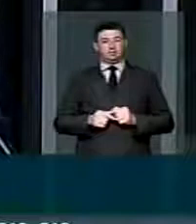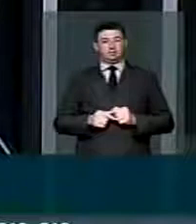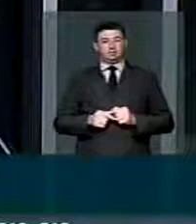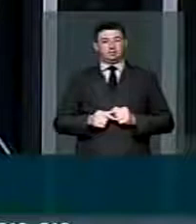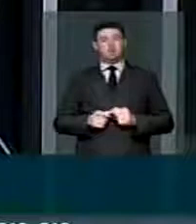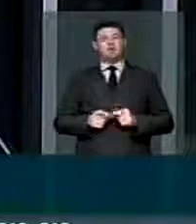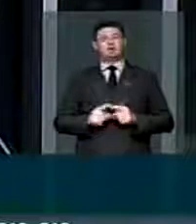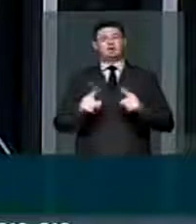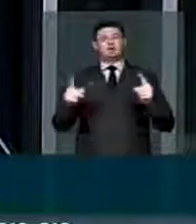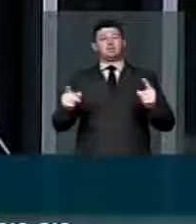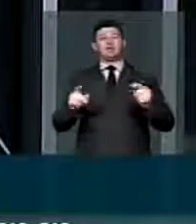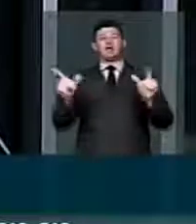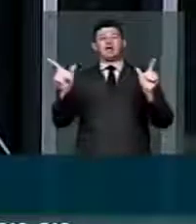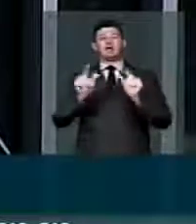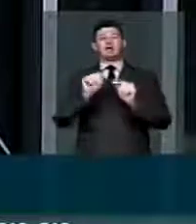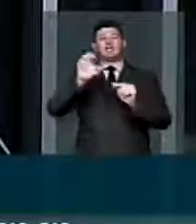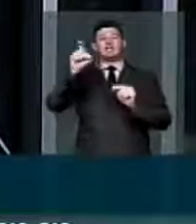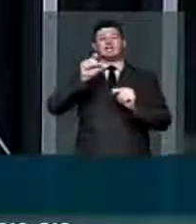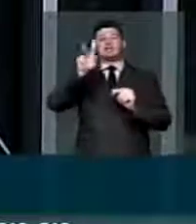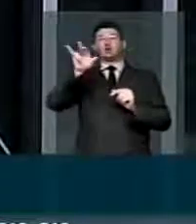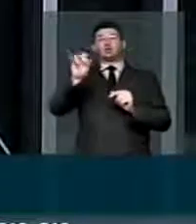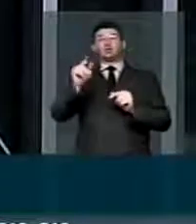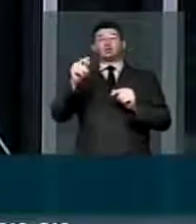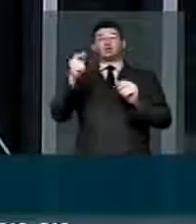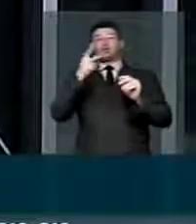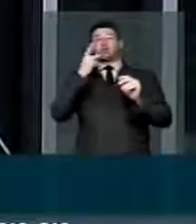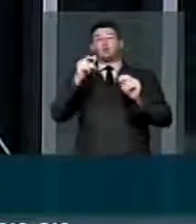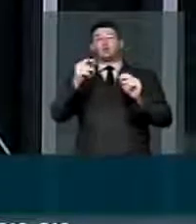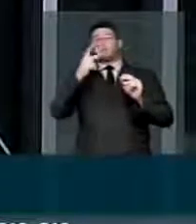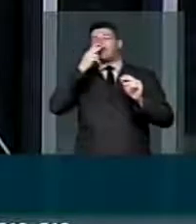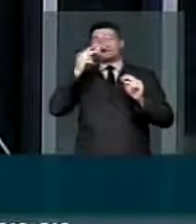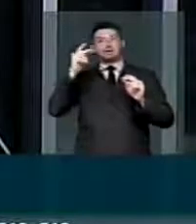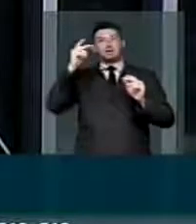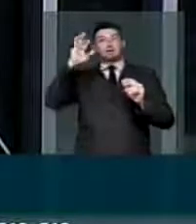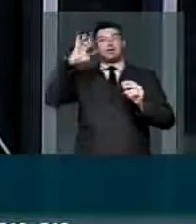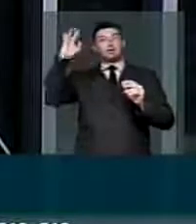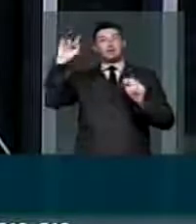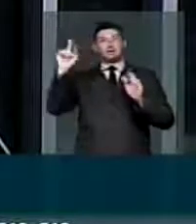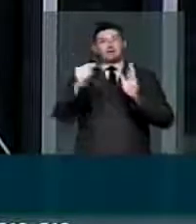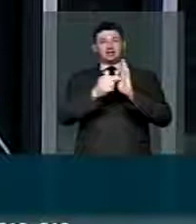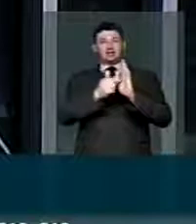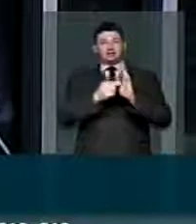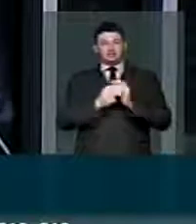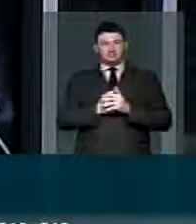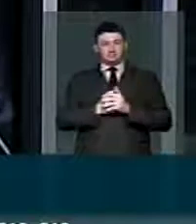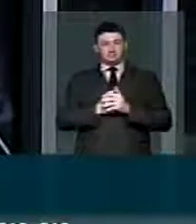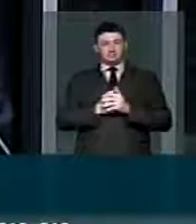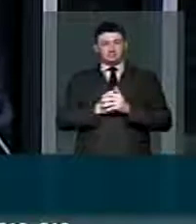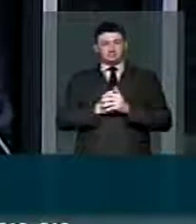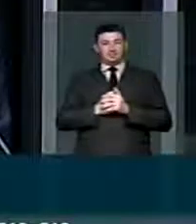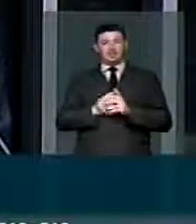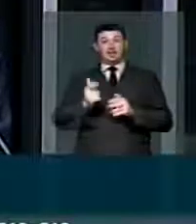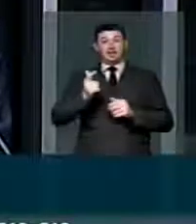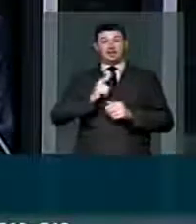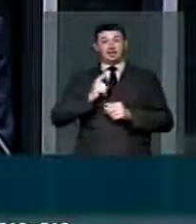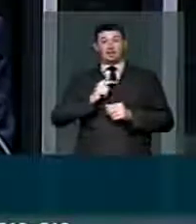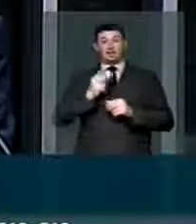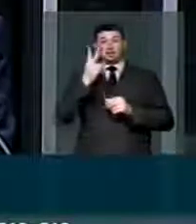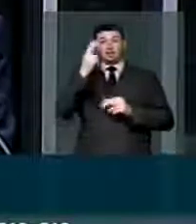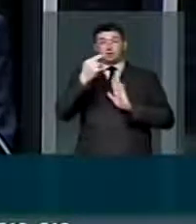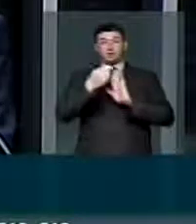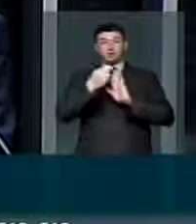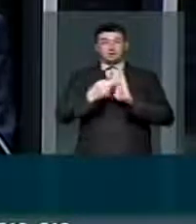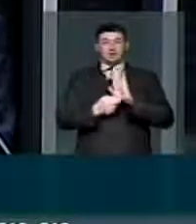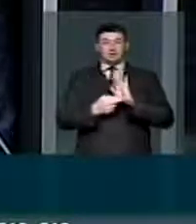Agora, o que é que o resumo executivo não contava, senhor presidente e demais pares? É que havia duas